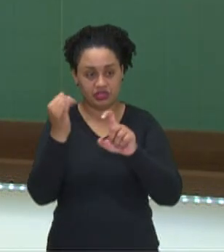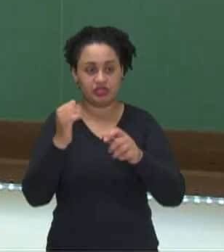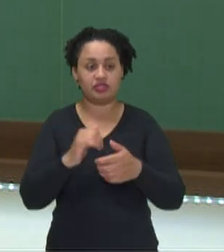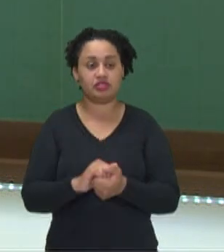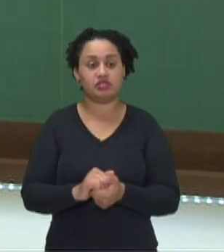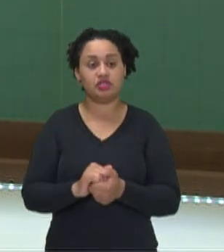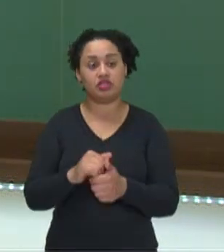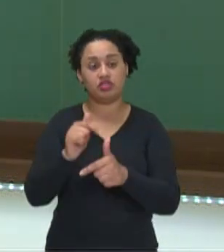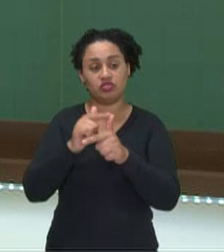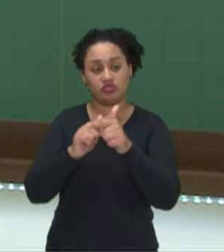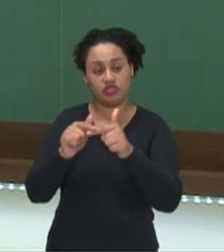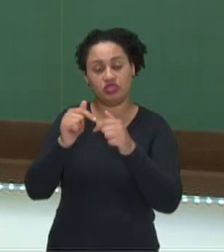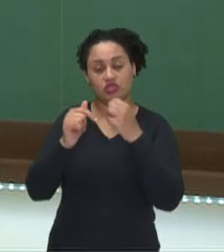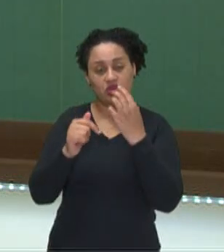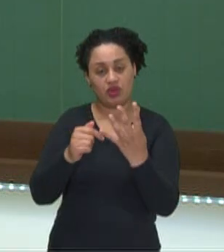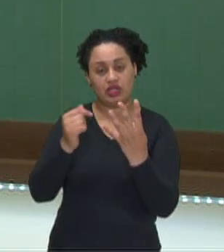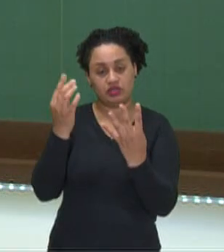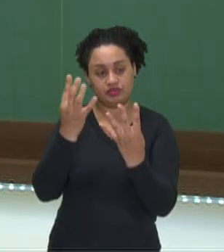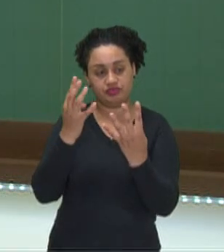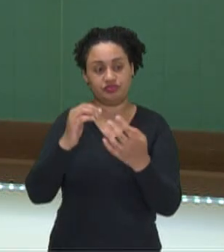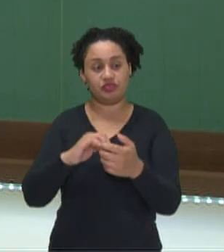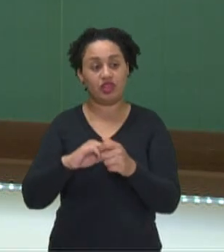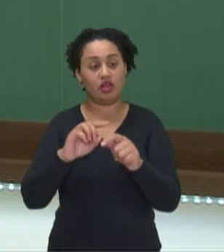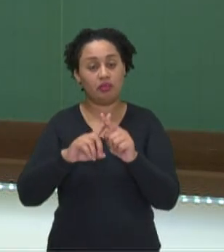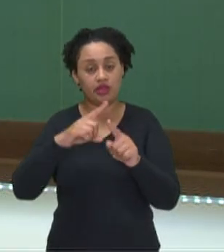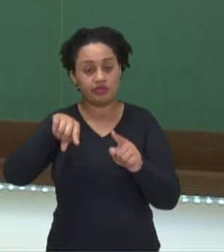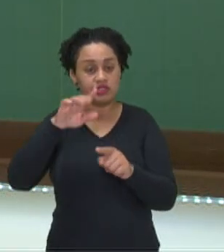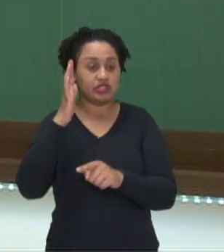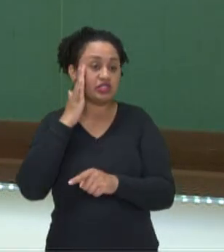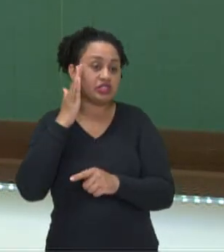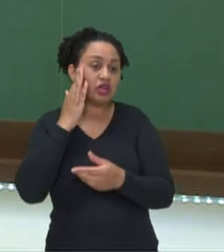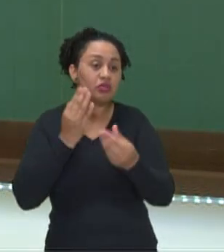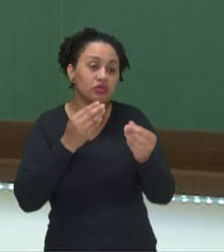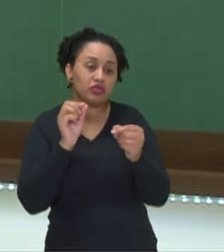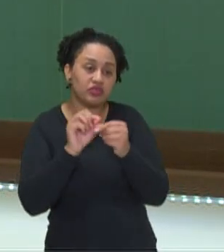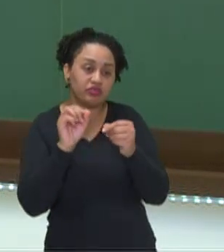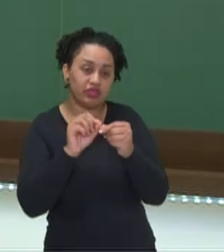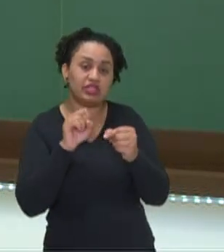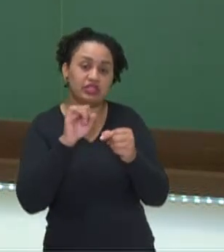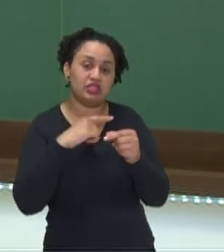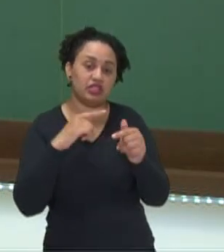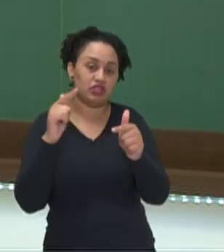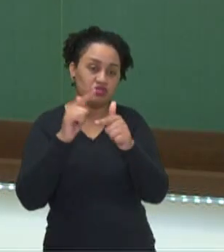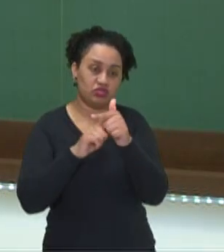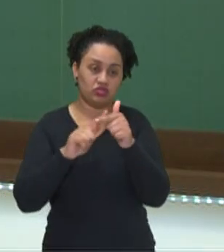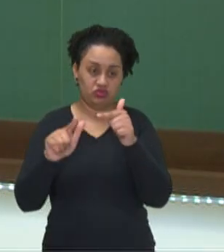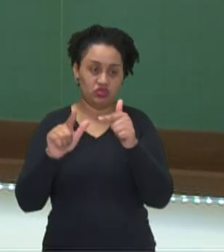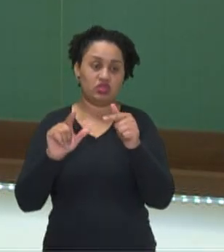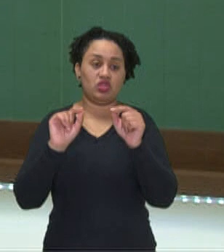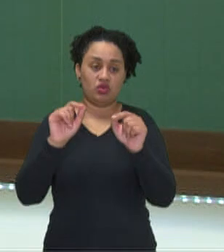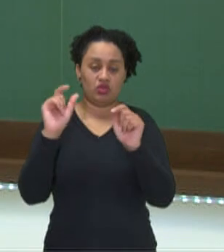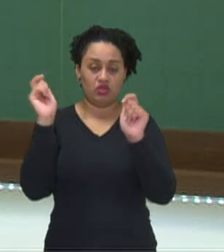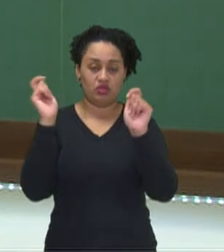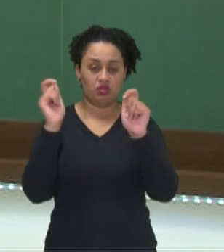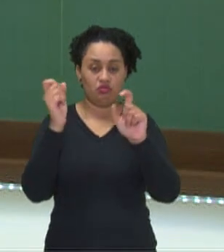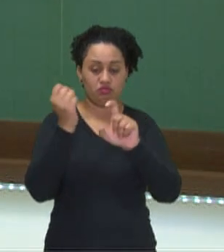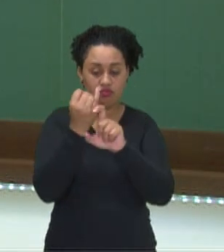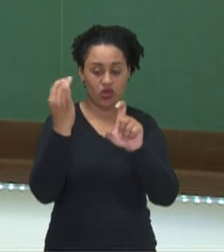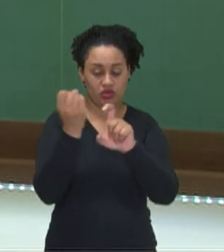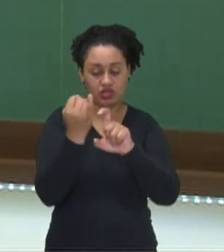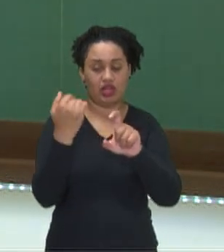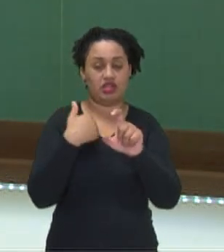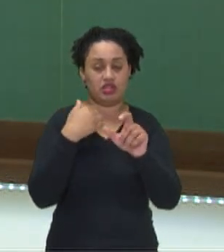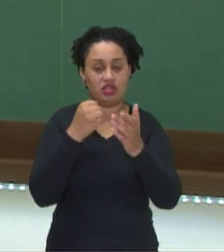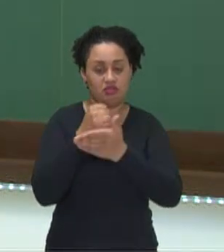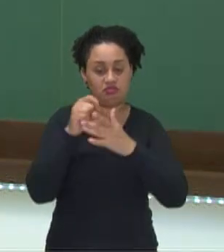4ª potência. Agora aqui, vocês já sabem o que fazer. Quando nós temos uma divisão de potências de mesma